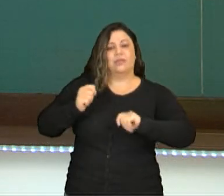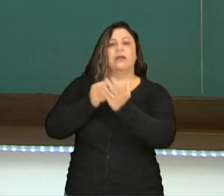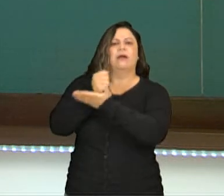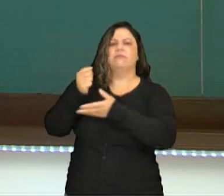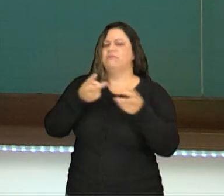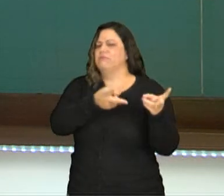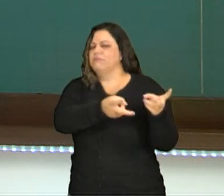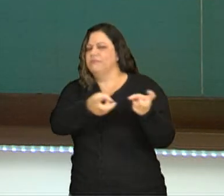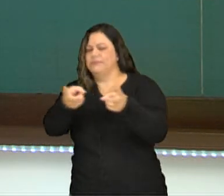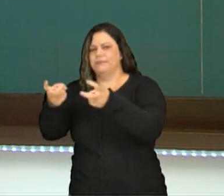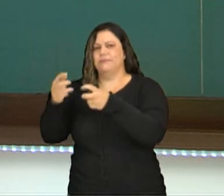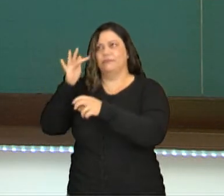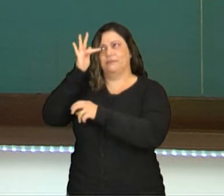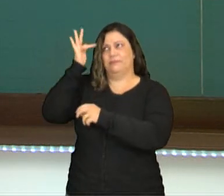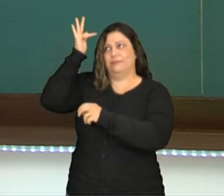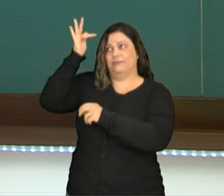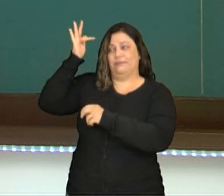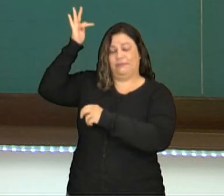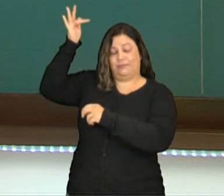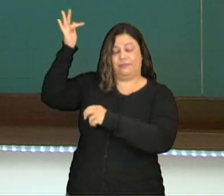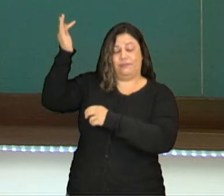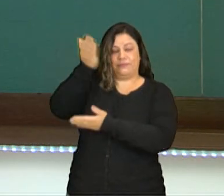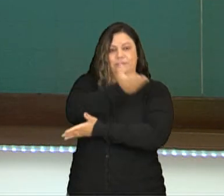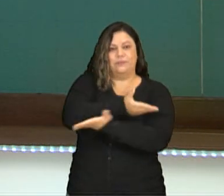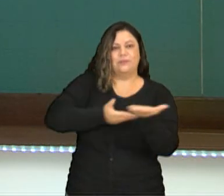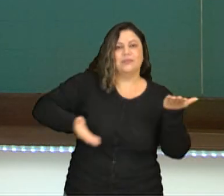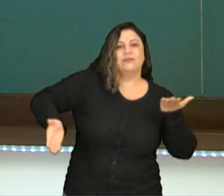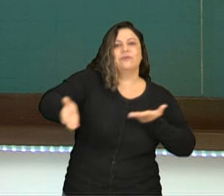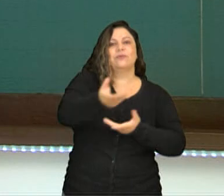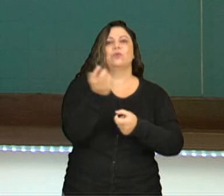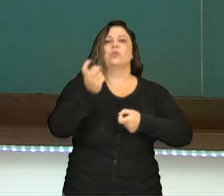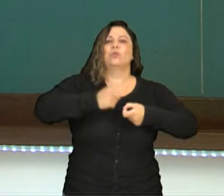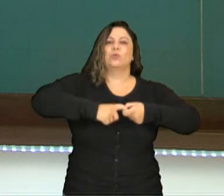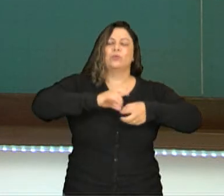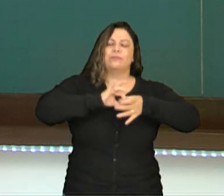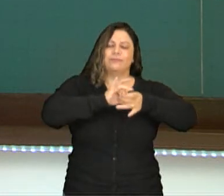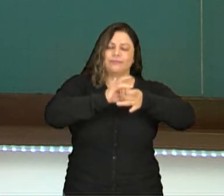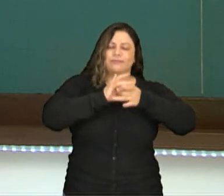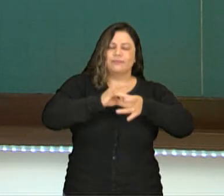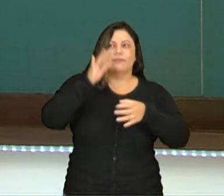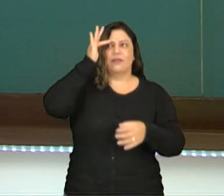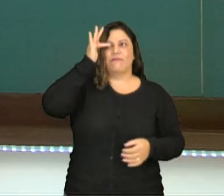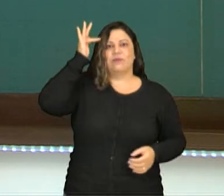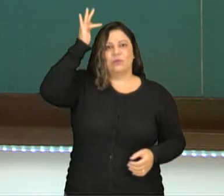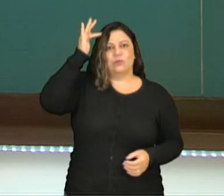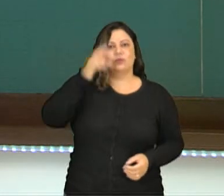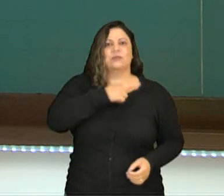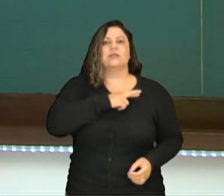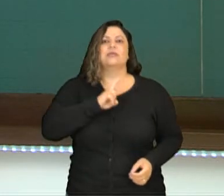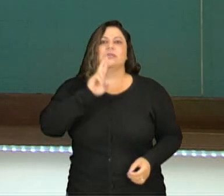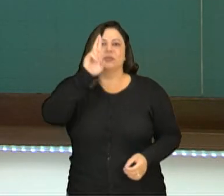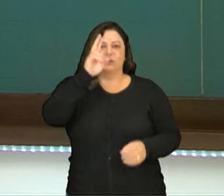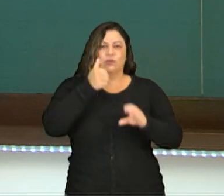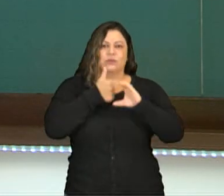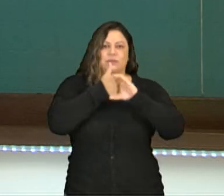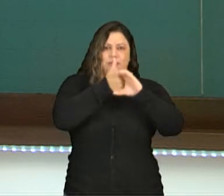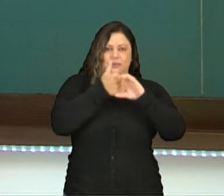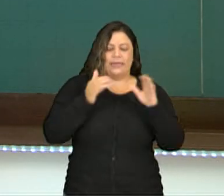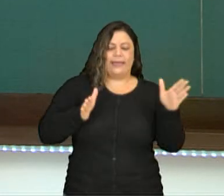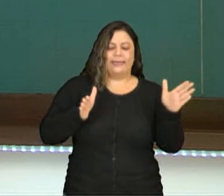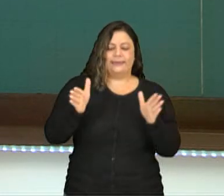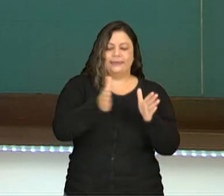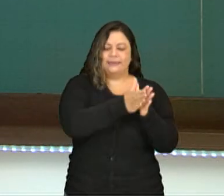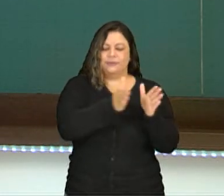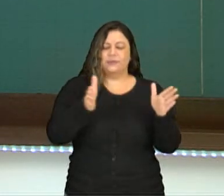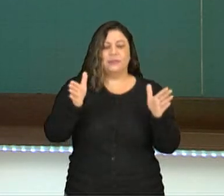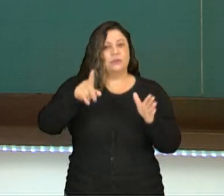percepção filosófica e, por isso, a vinculação entre filosofia e religiosidade cristã também. Esse período é chamado